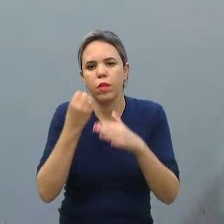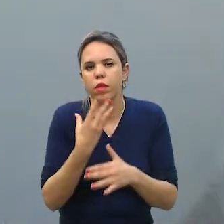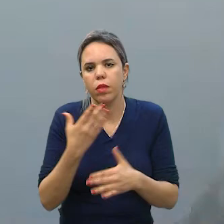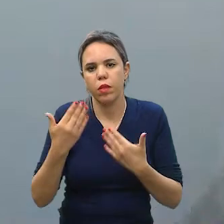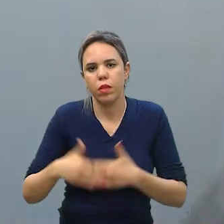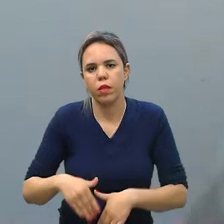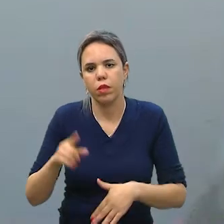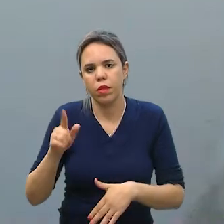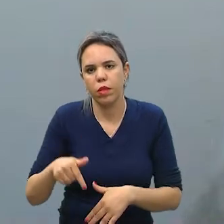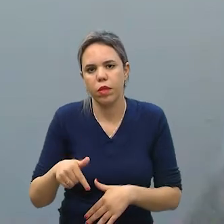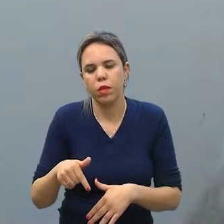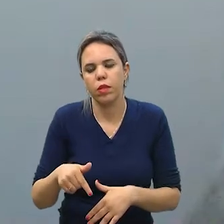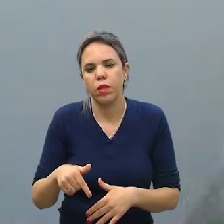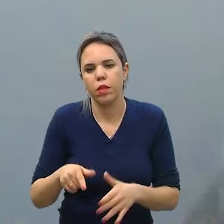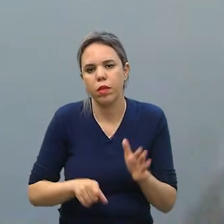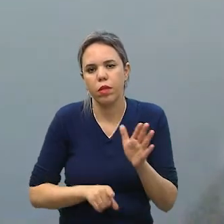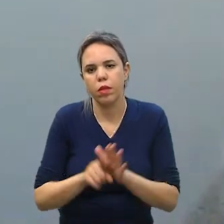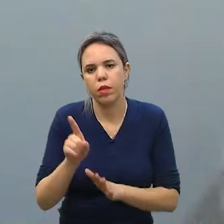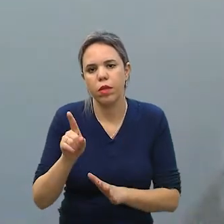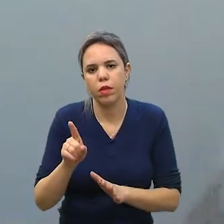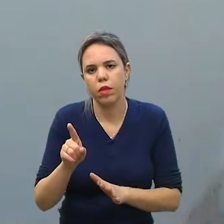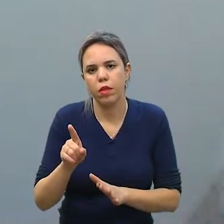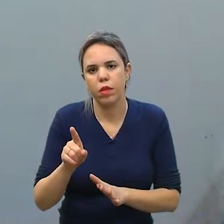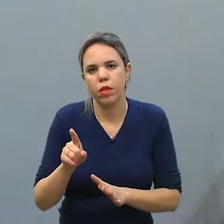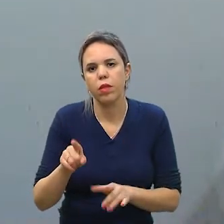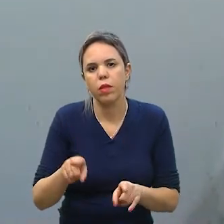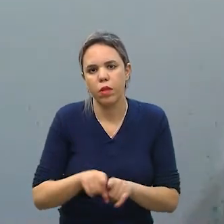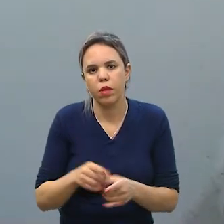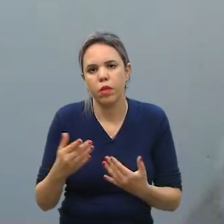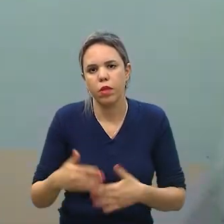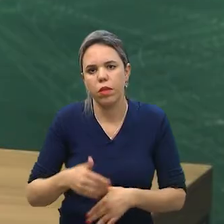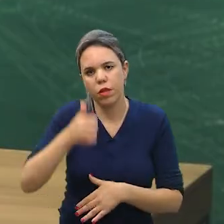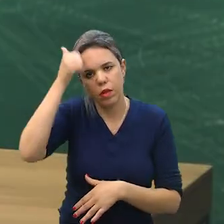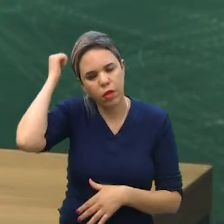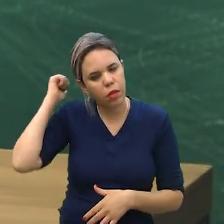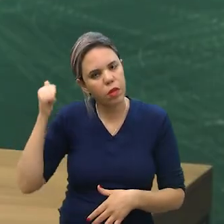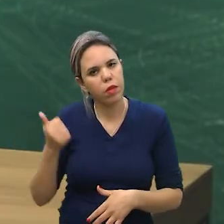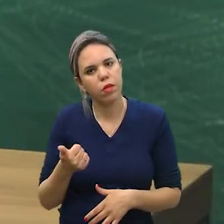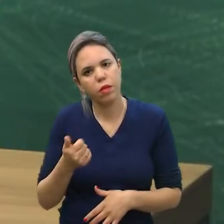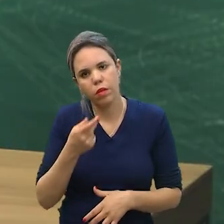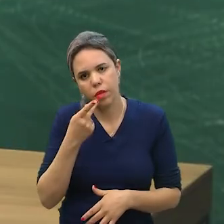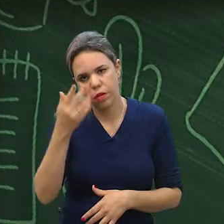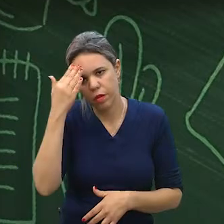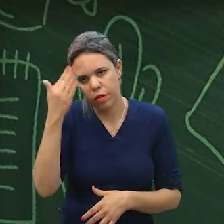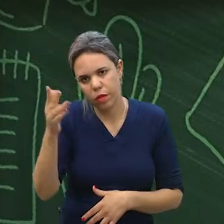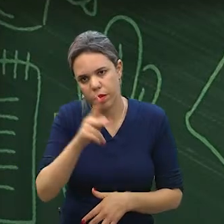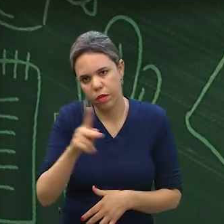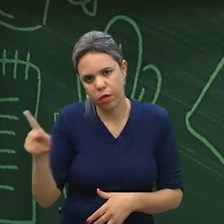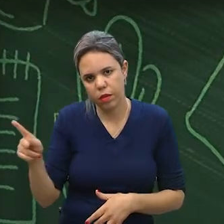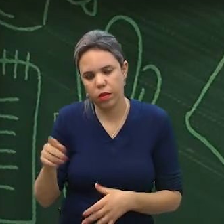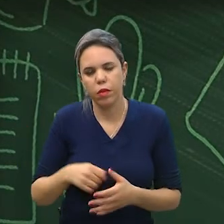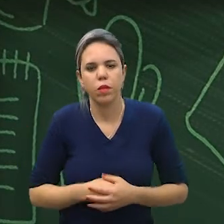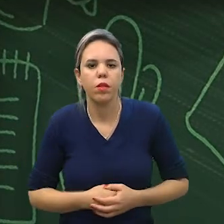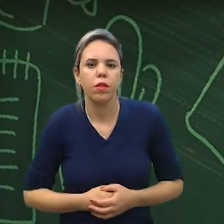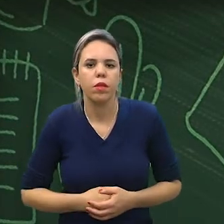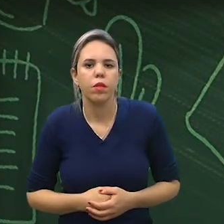na prova, porque esse tipo de pergunta acaba caindo também no vestibular. Tá falado. Obrigado, professor